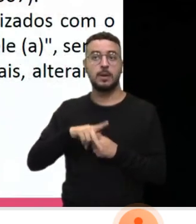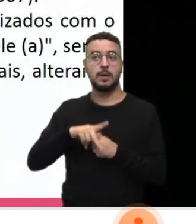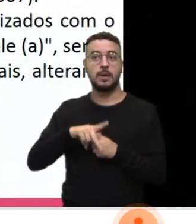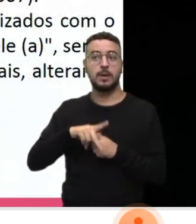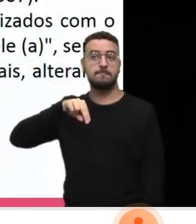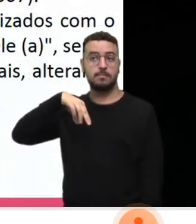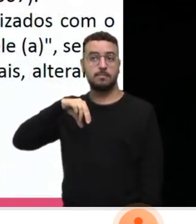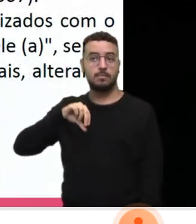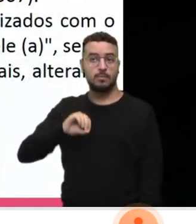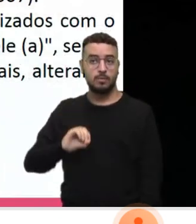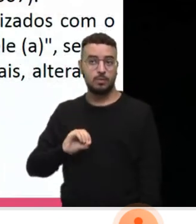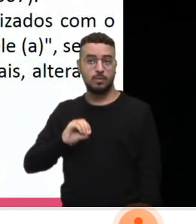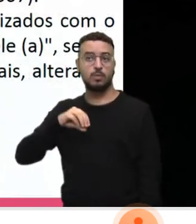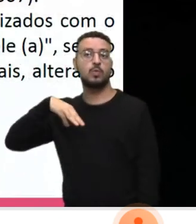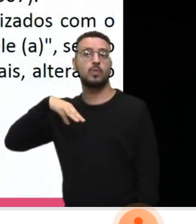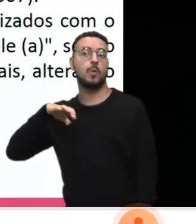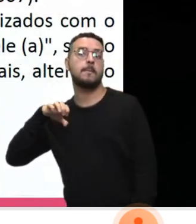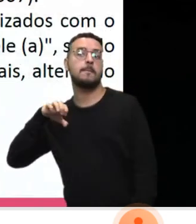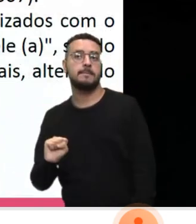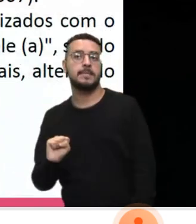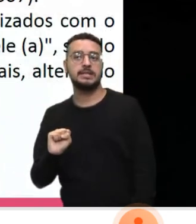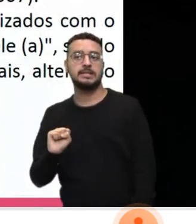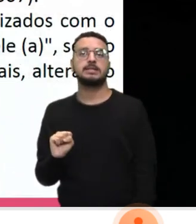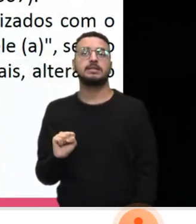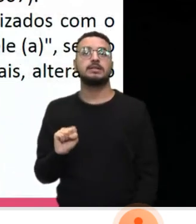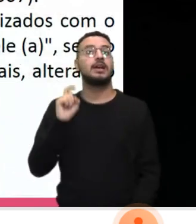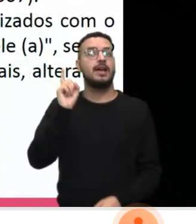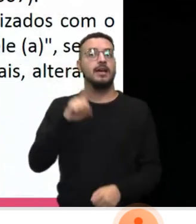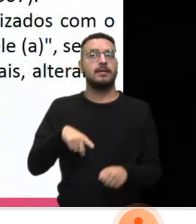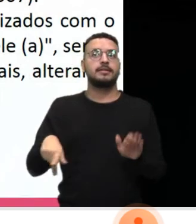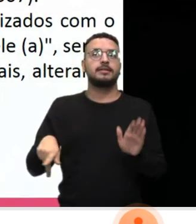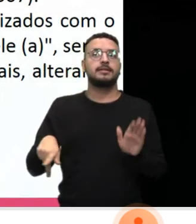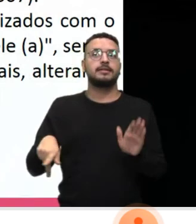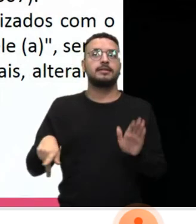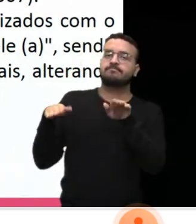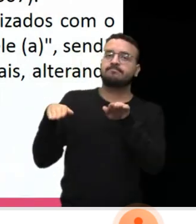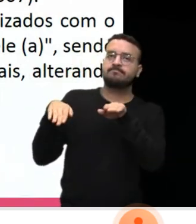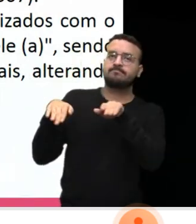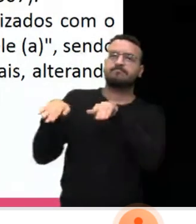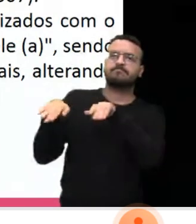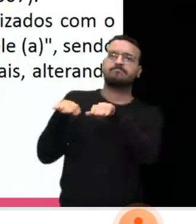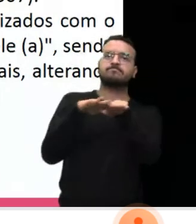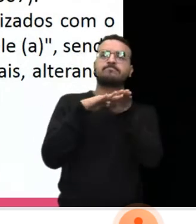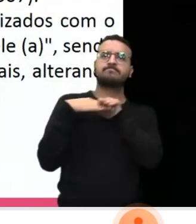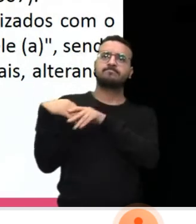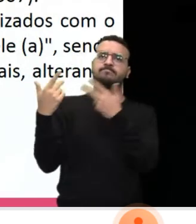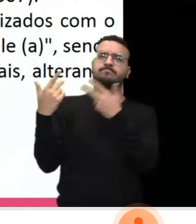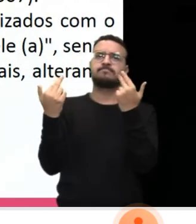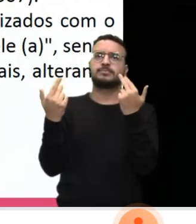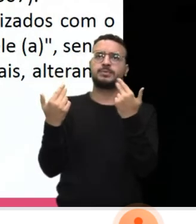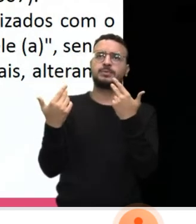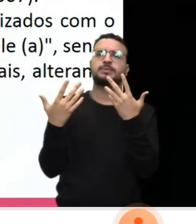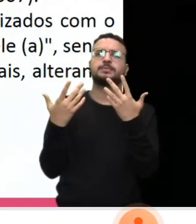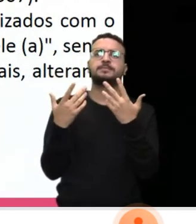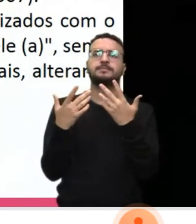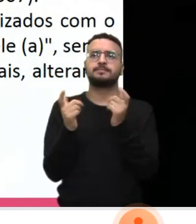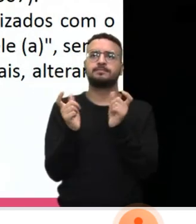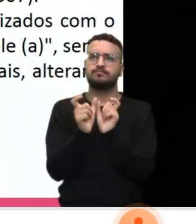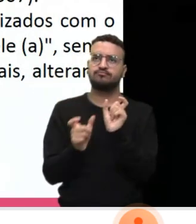funções equivalentes exercidas por outros elementos nominais na oração. Então, ele serve